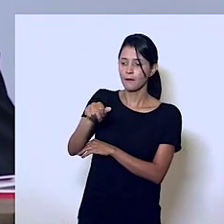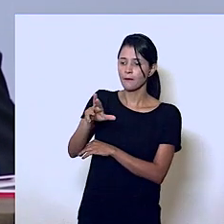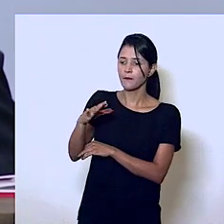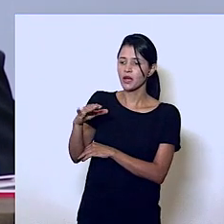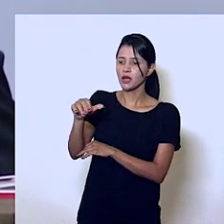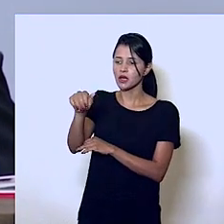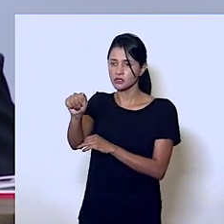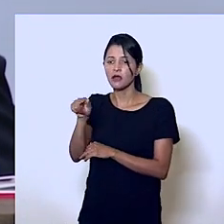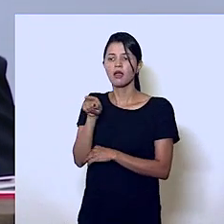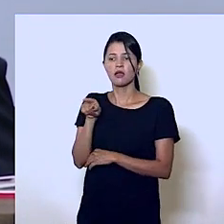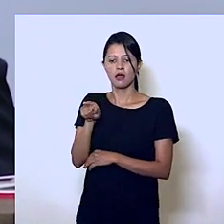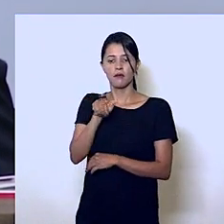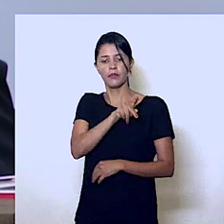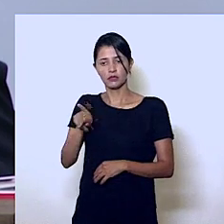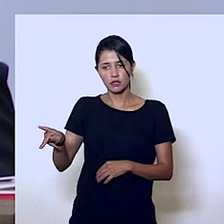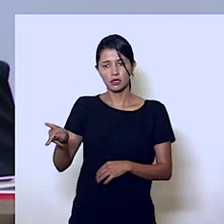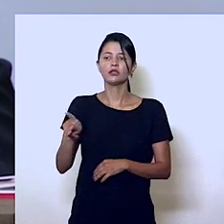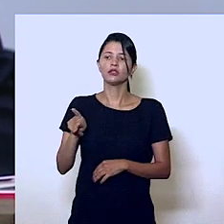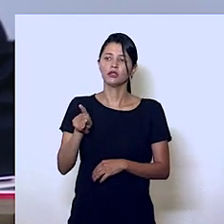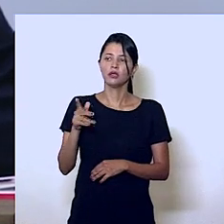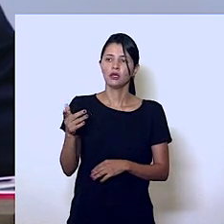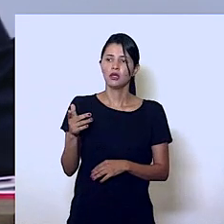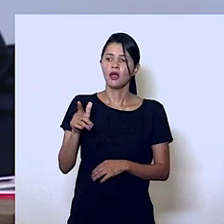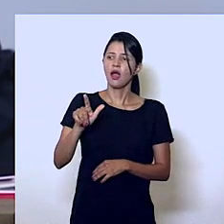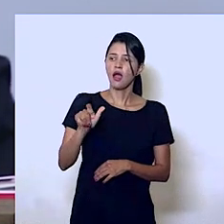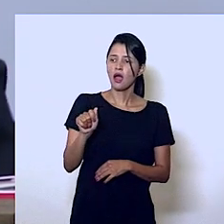Fundação Alexandre de Gusmão.